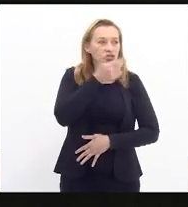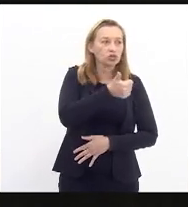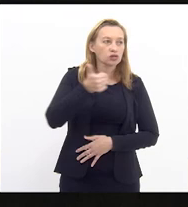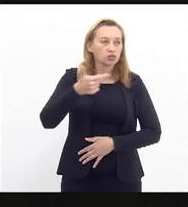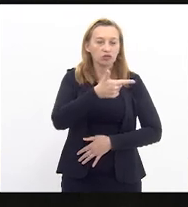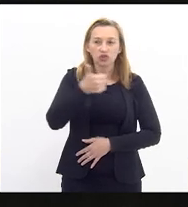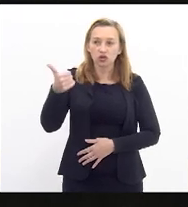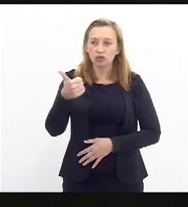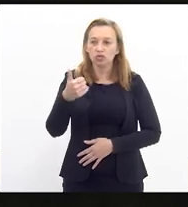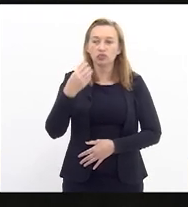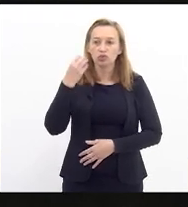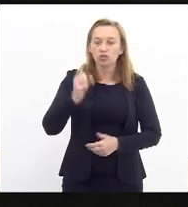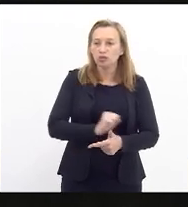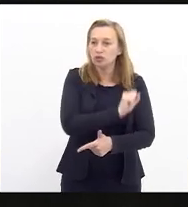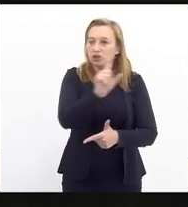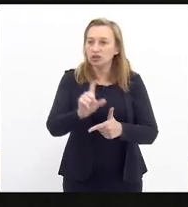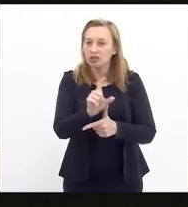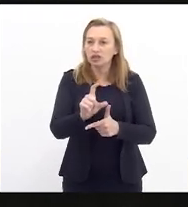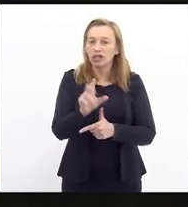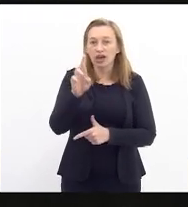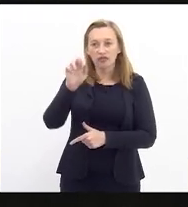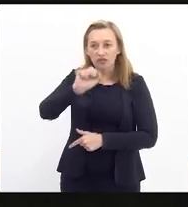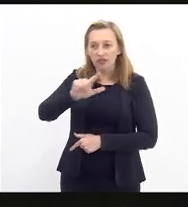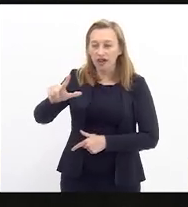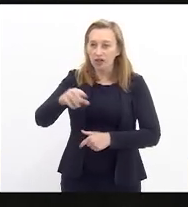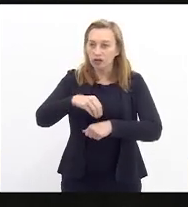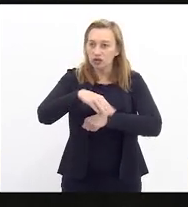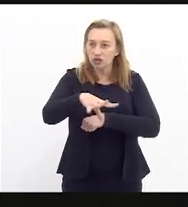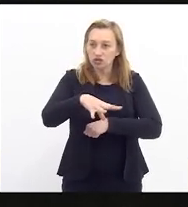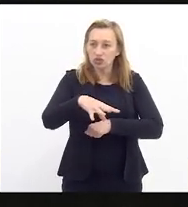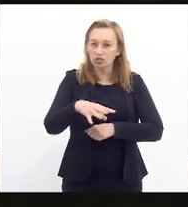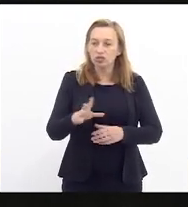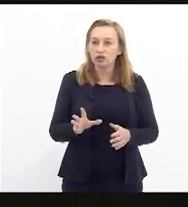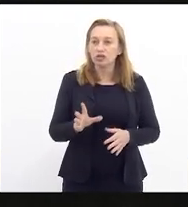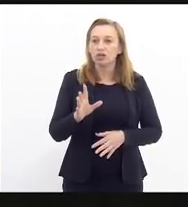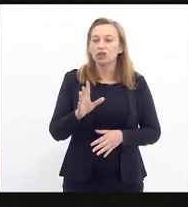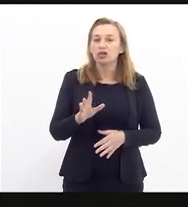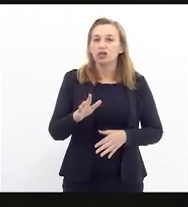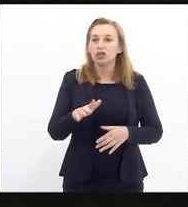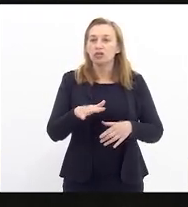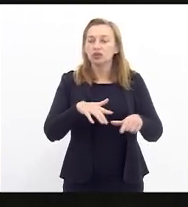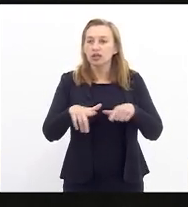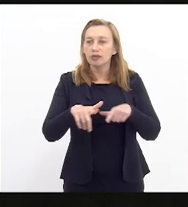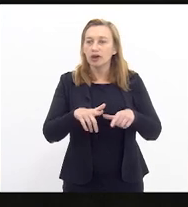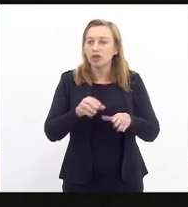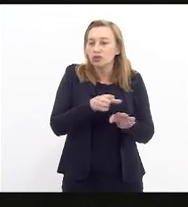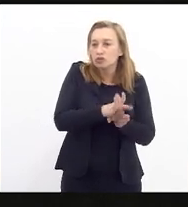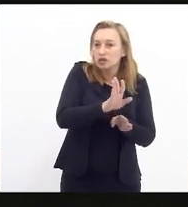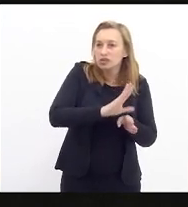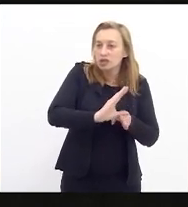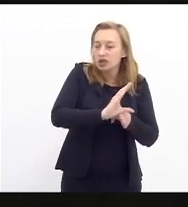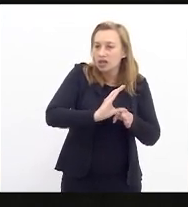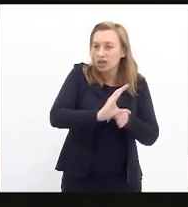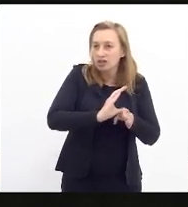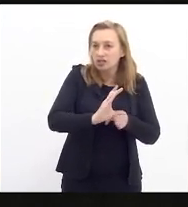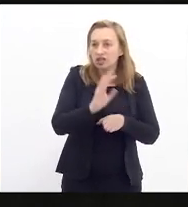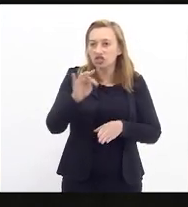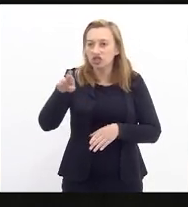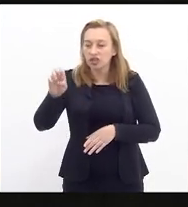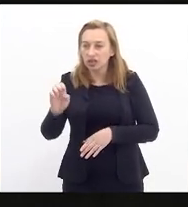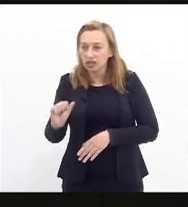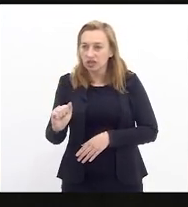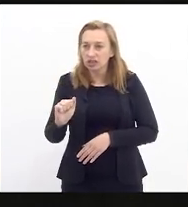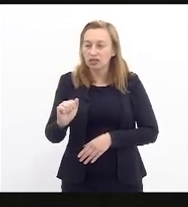de autoria do Poder Executivo, que indica o senhor Rafael Carvalho de Menezes ao cargo de conselheiro da Agenersa, em substituição ao senhor Silvio